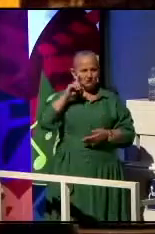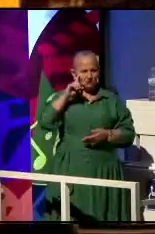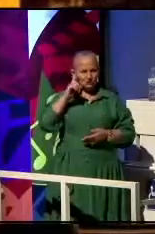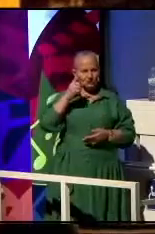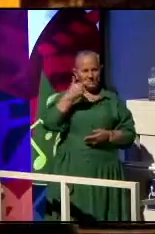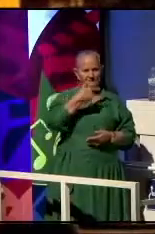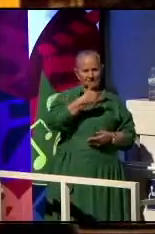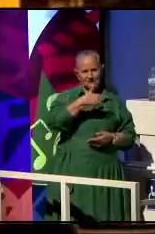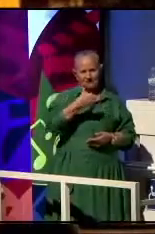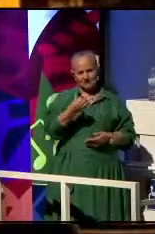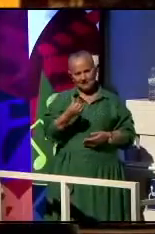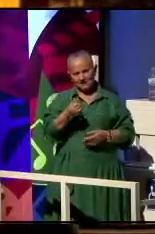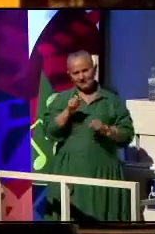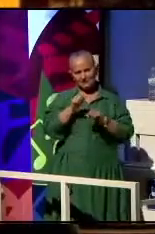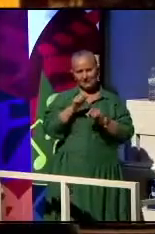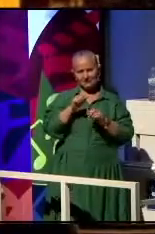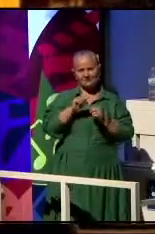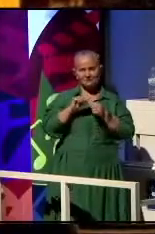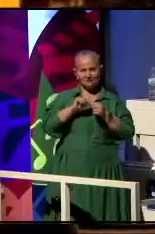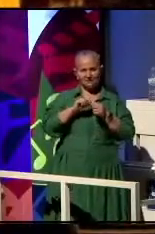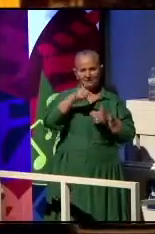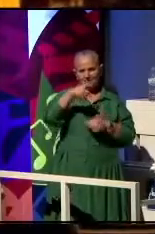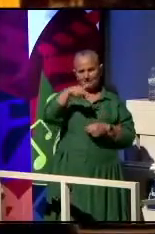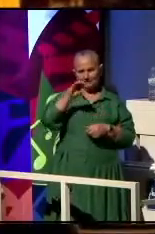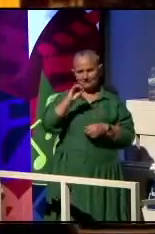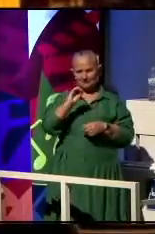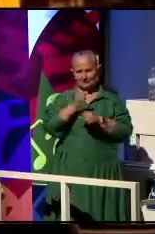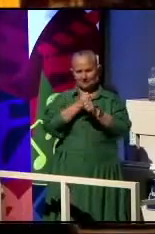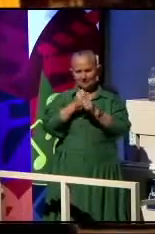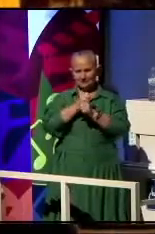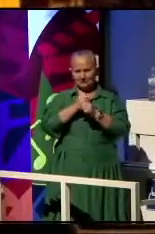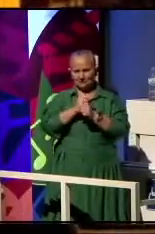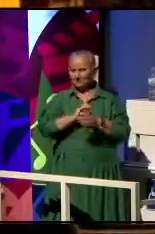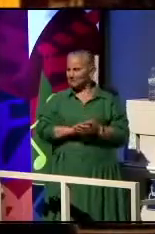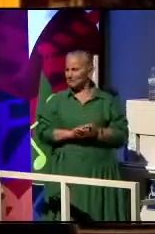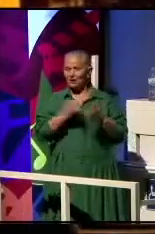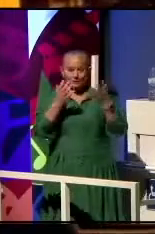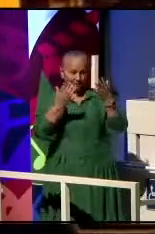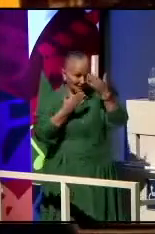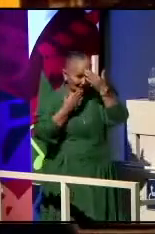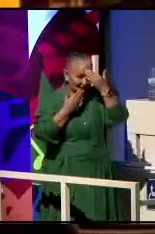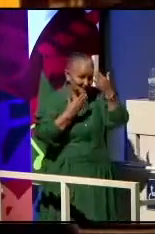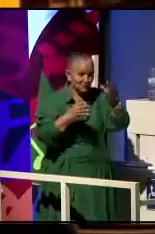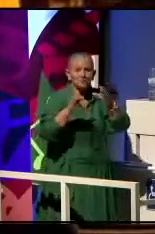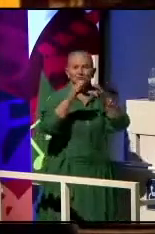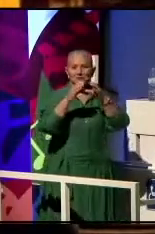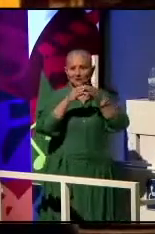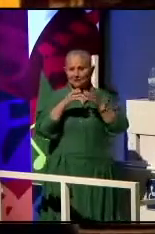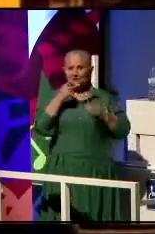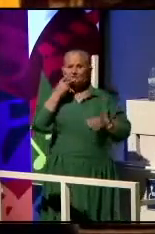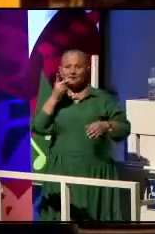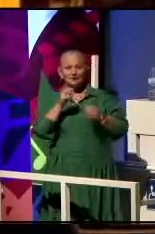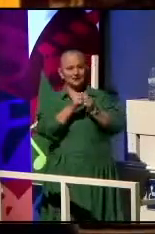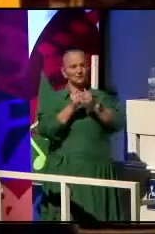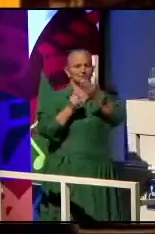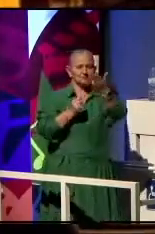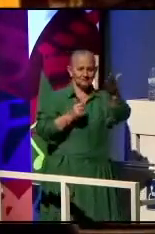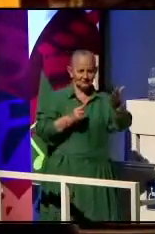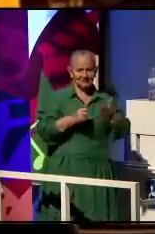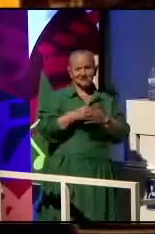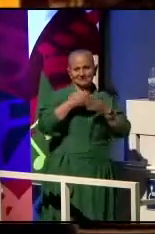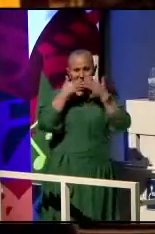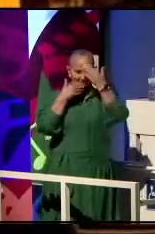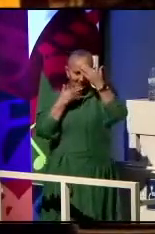outubro. O pessoal já está se preparando. Quero agradecer a oportunidade de falar aqui para vocês, agradecer o convite do